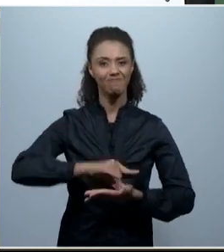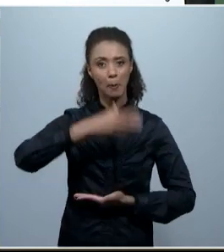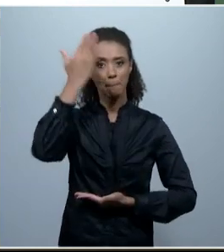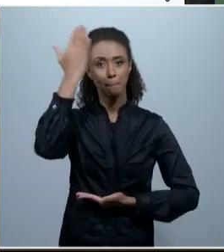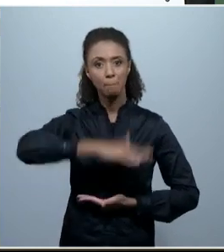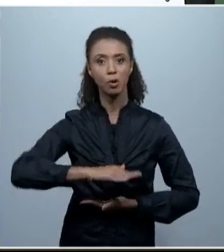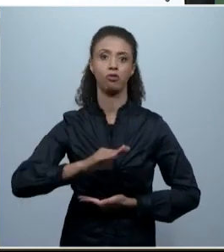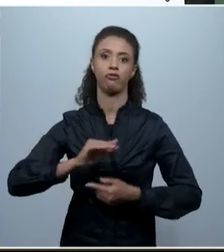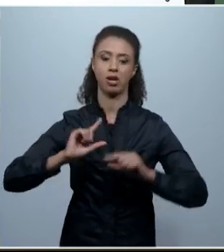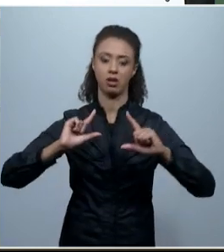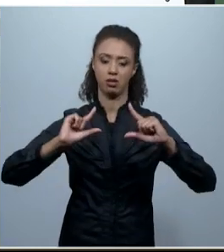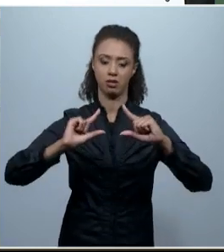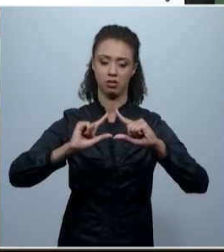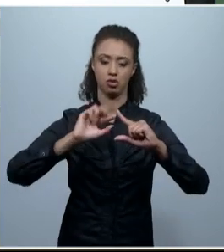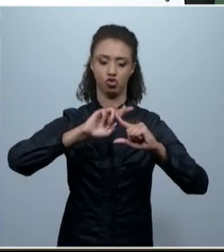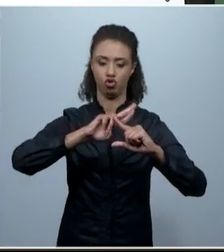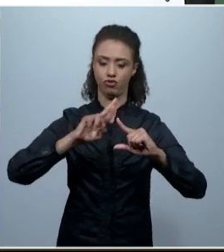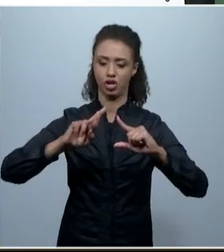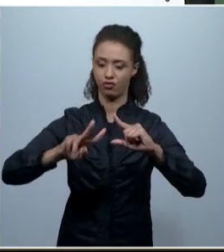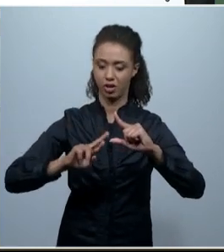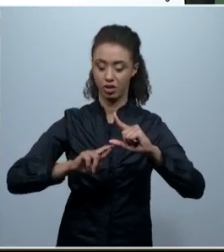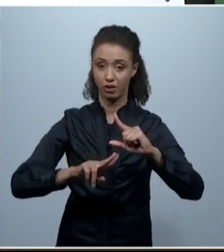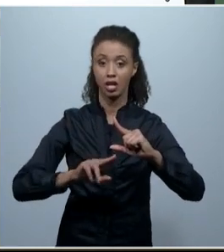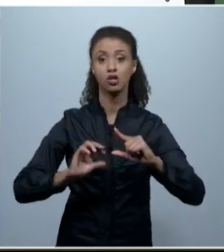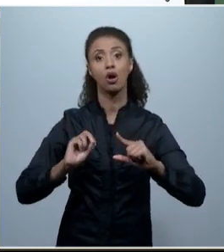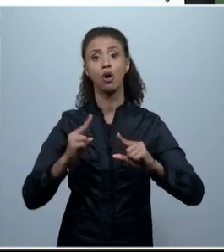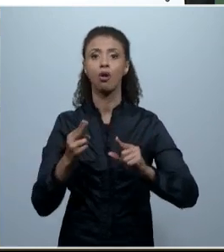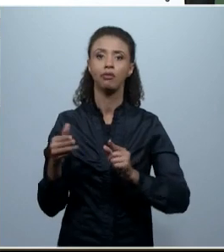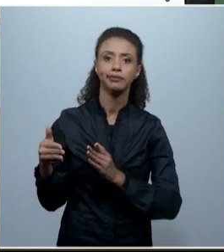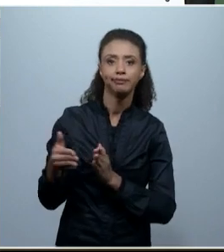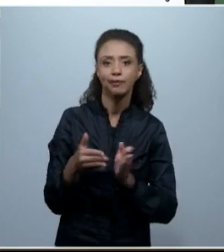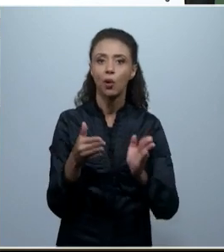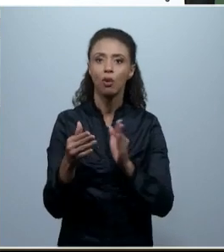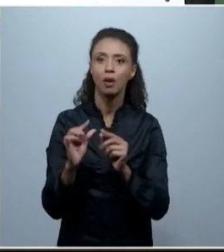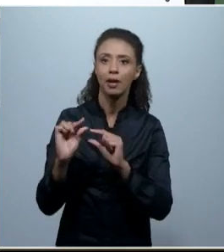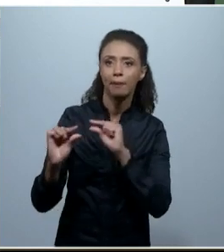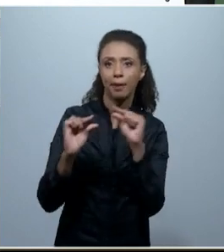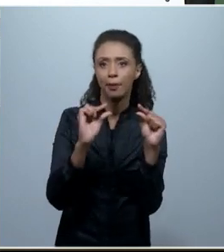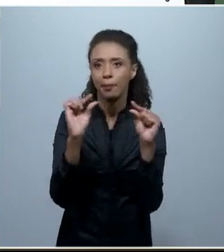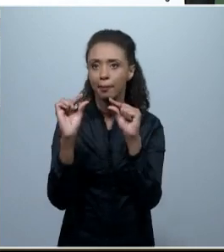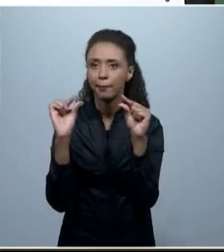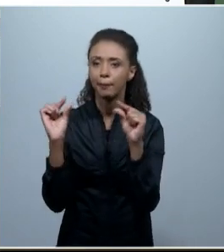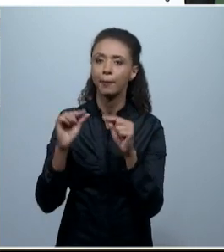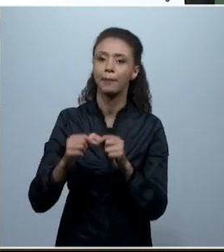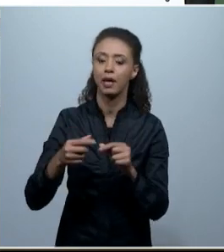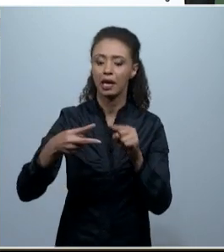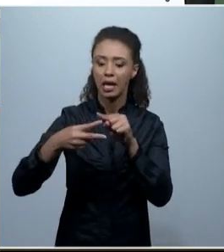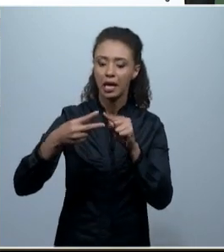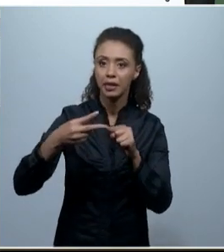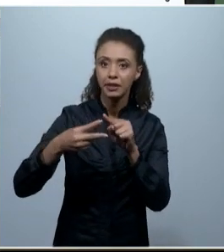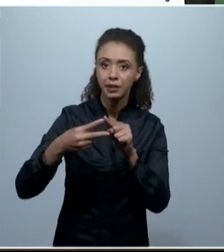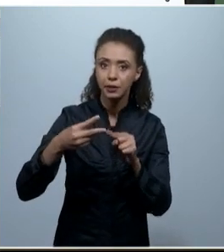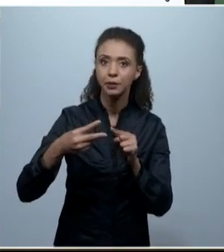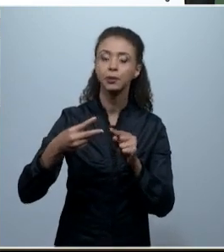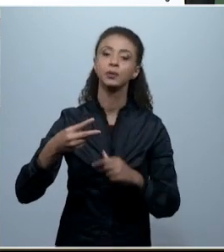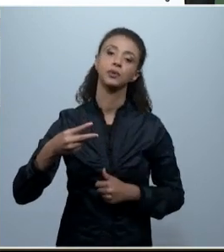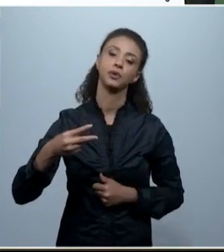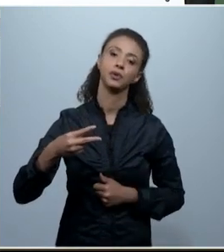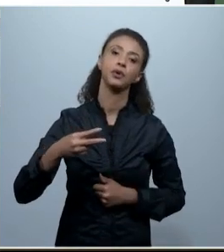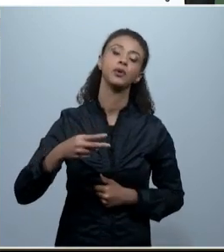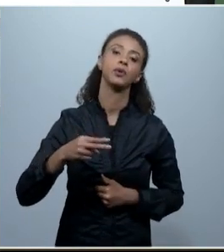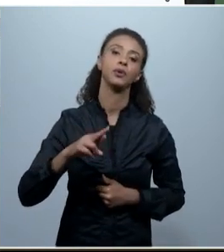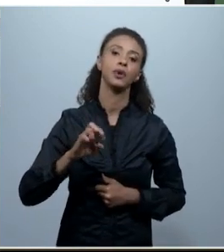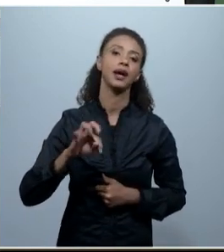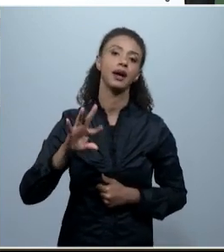automático ou seguir um carro minho via construção de ângulos retos na via há construções geométricas